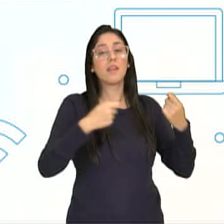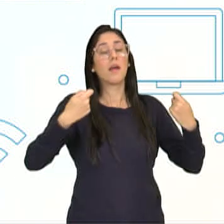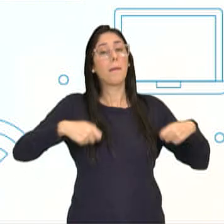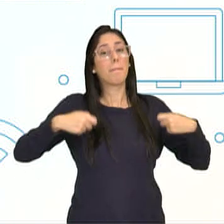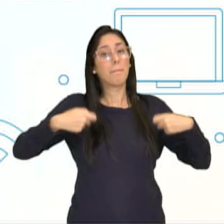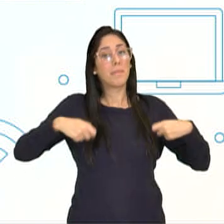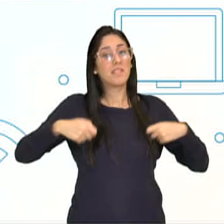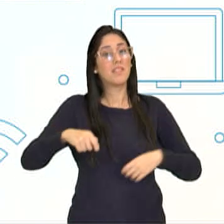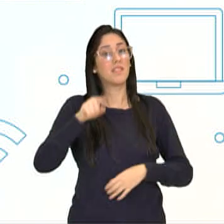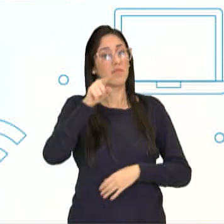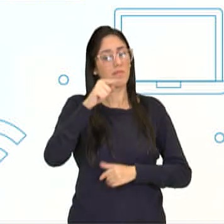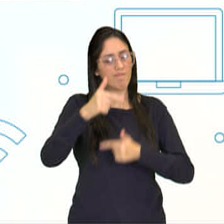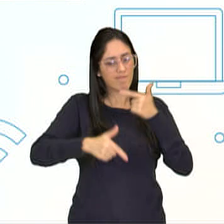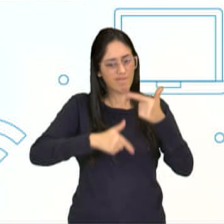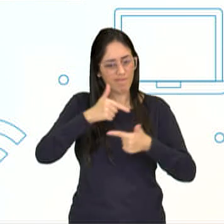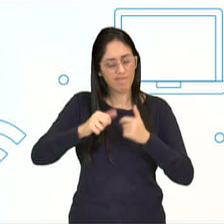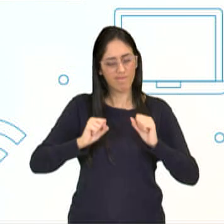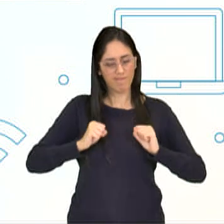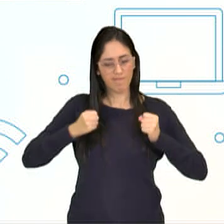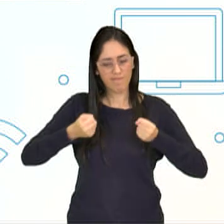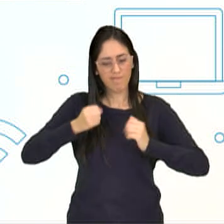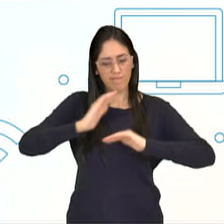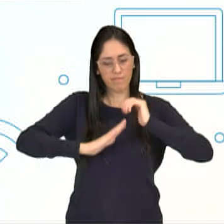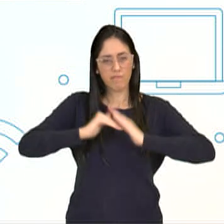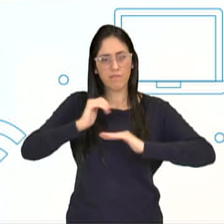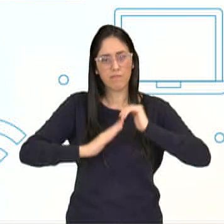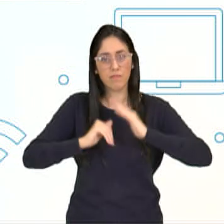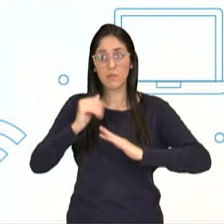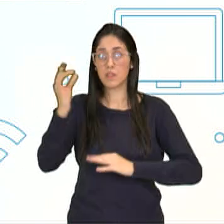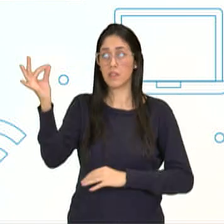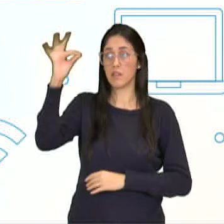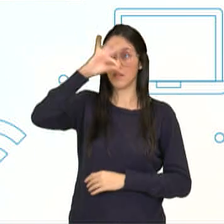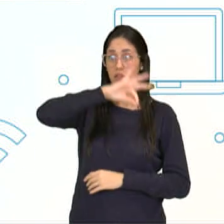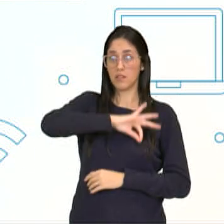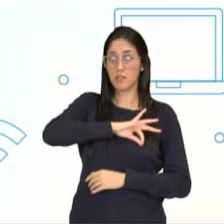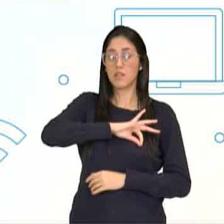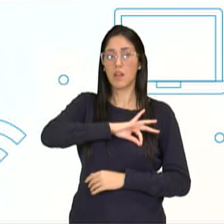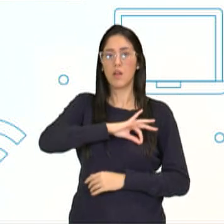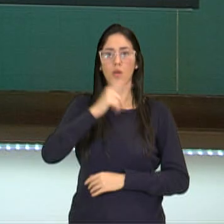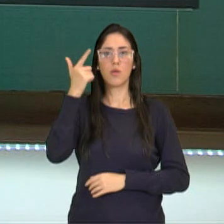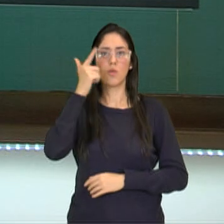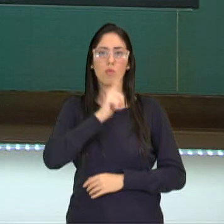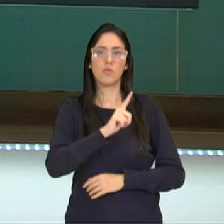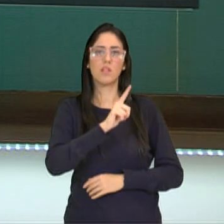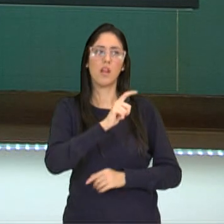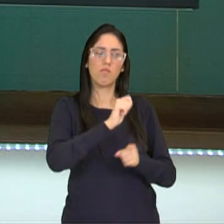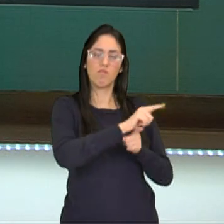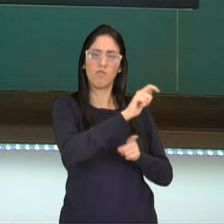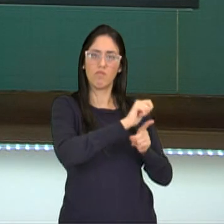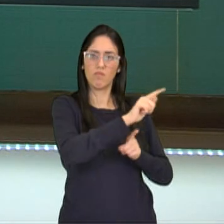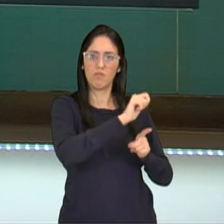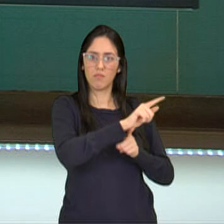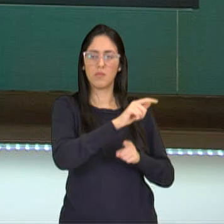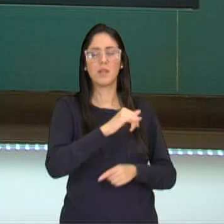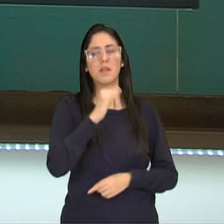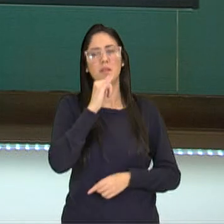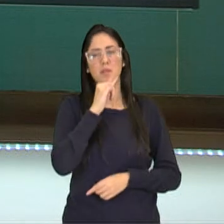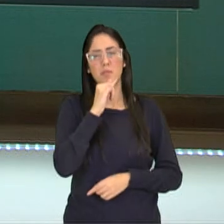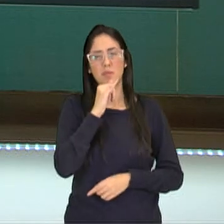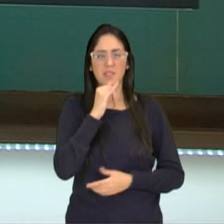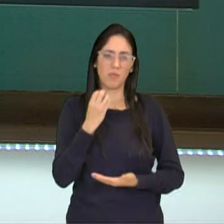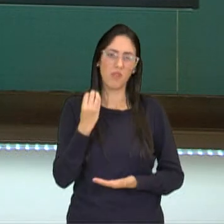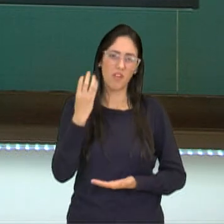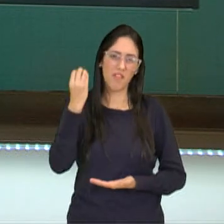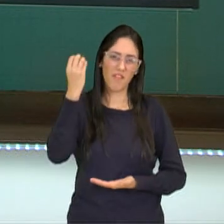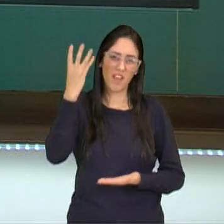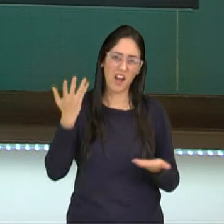dedicar-se à sua profissão e usar os salários recebidos para financiar a aquisição de ativos. Por exemplo, um exemplo de uma viagem